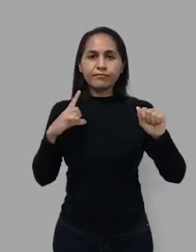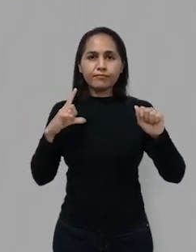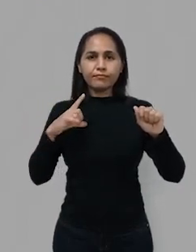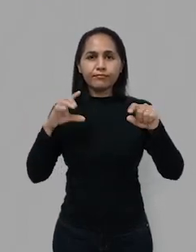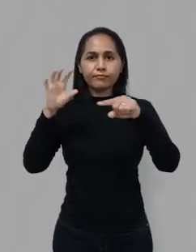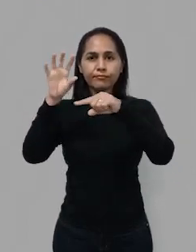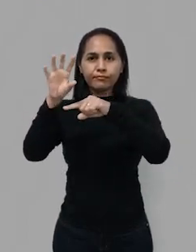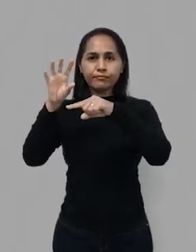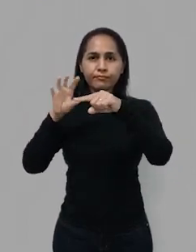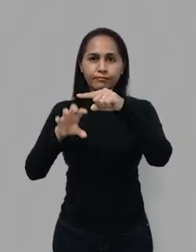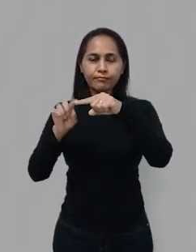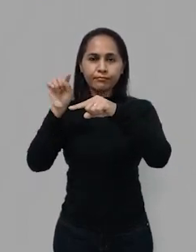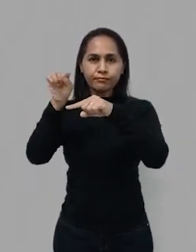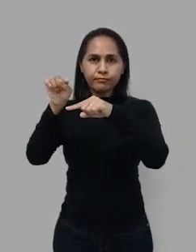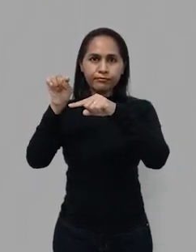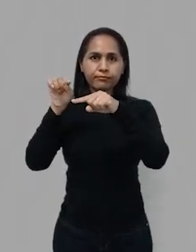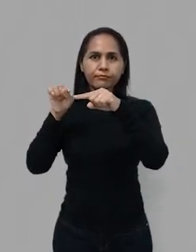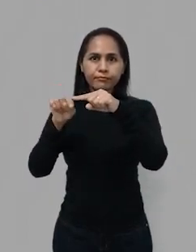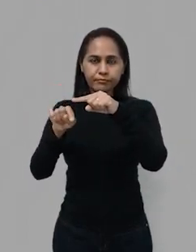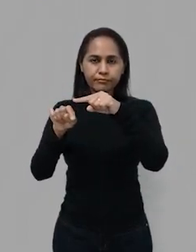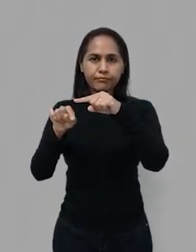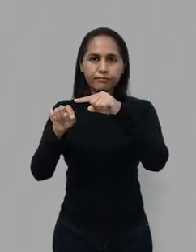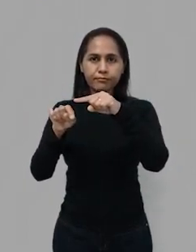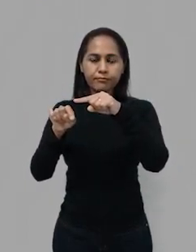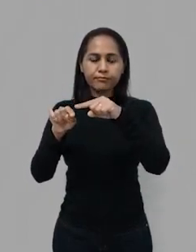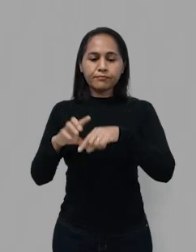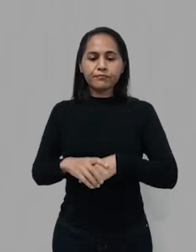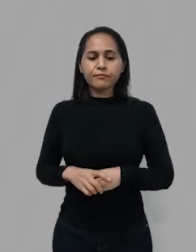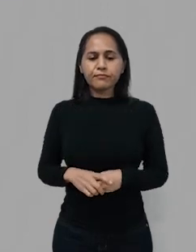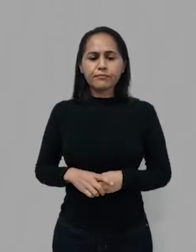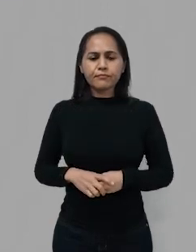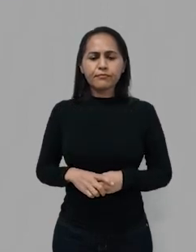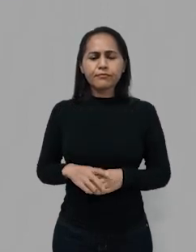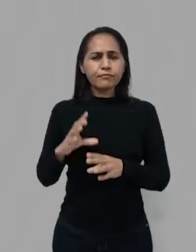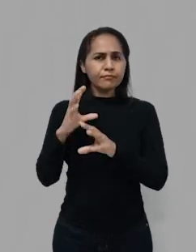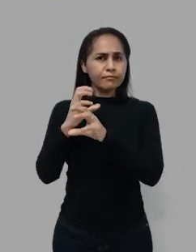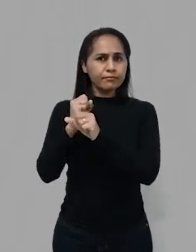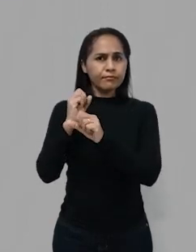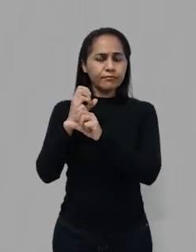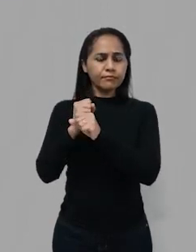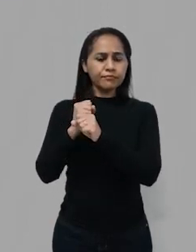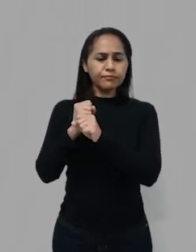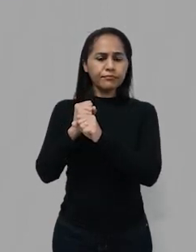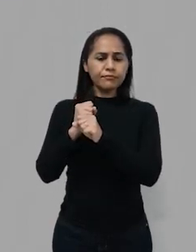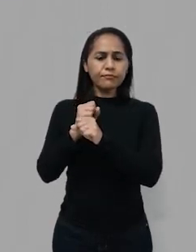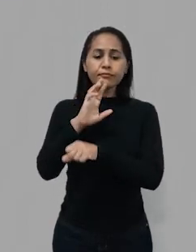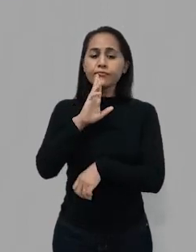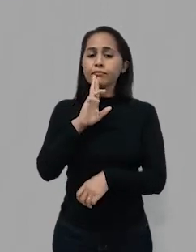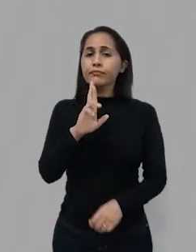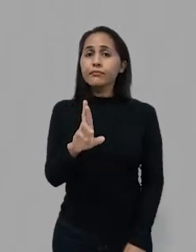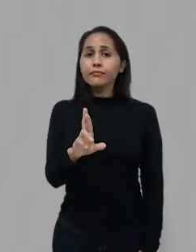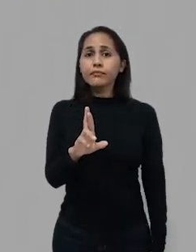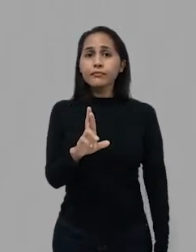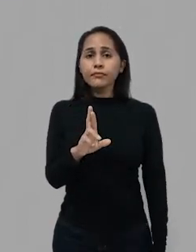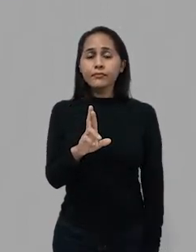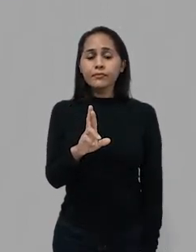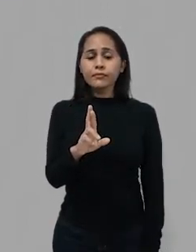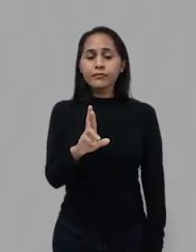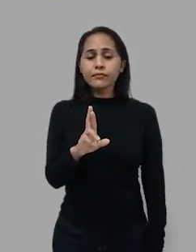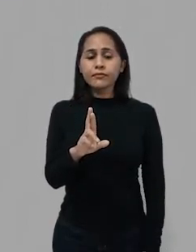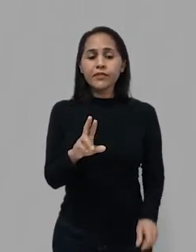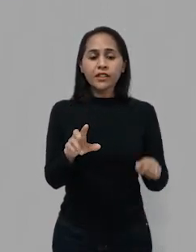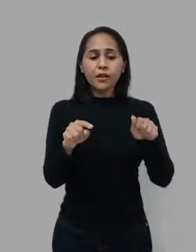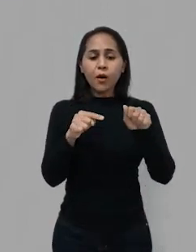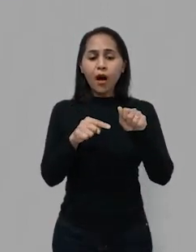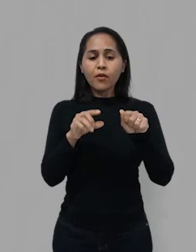é uma divisão de 15 por 600. Então, fazendo esse cálculo, qual é o nosso resultado, turma? O alfa